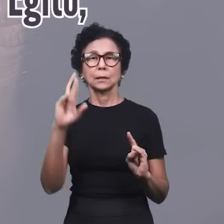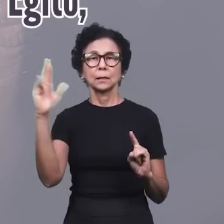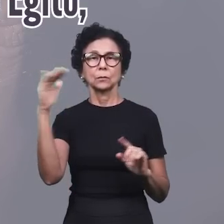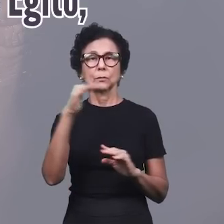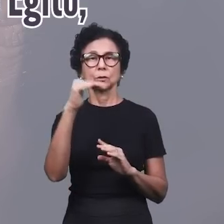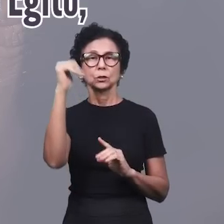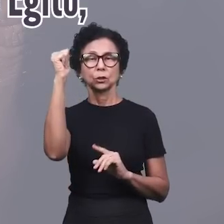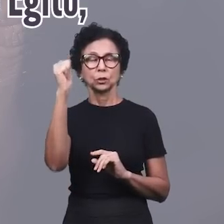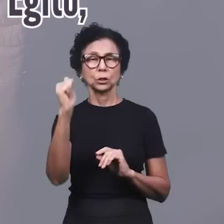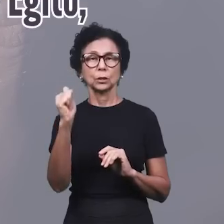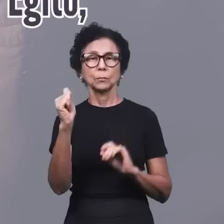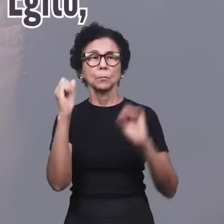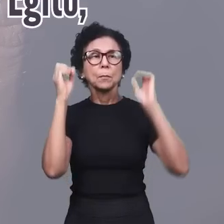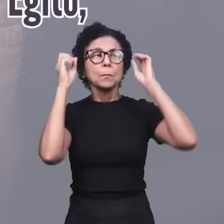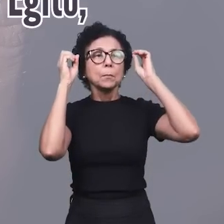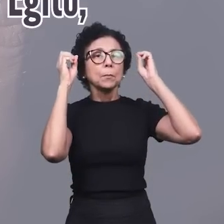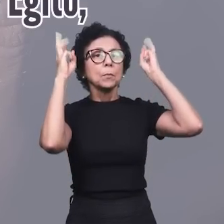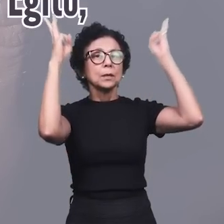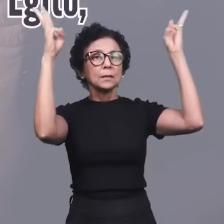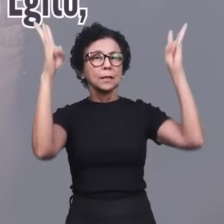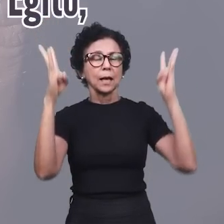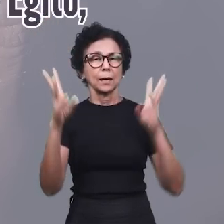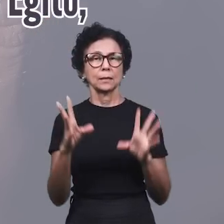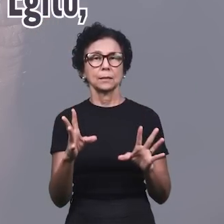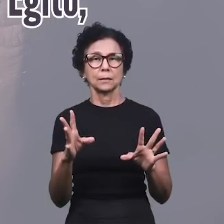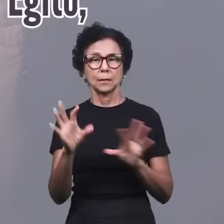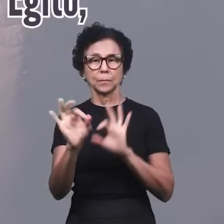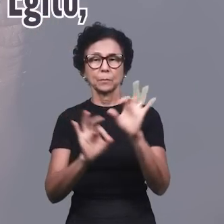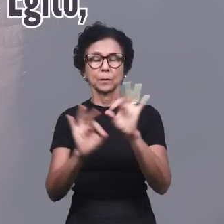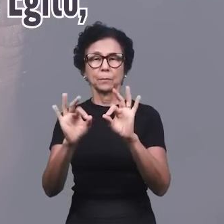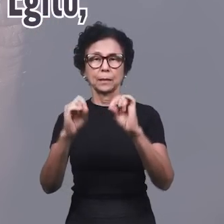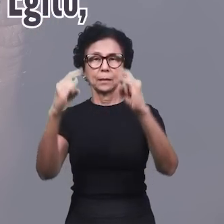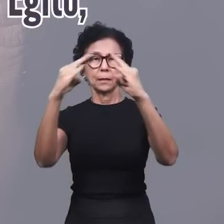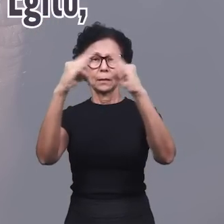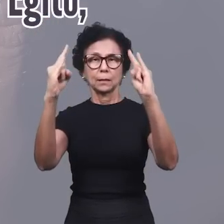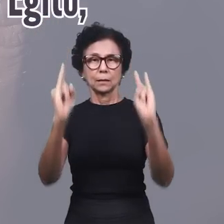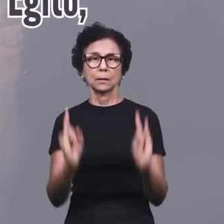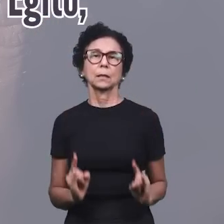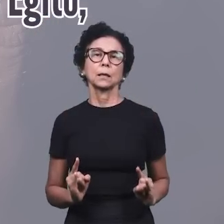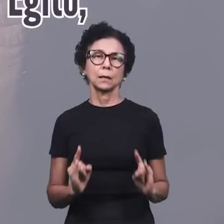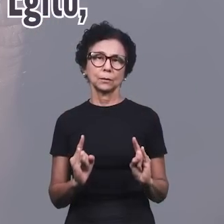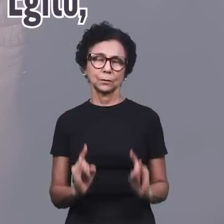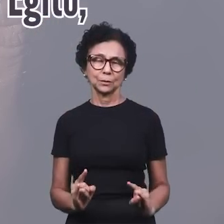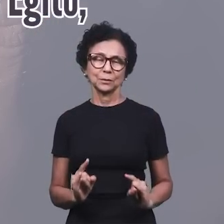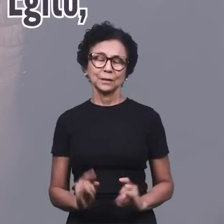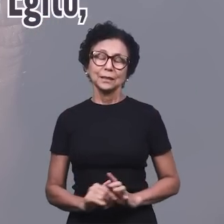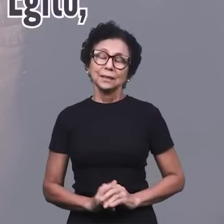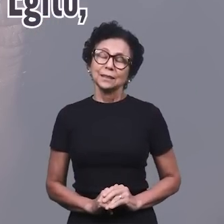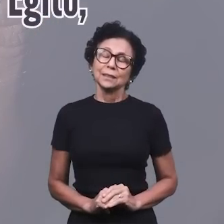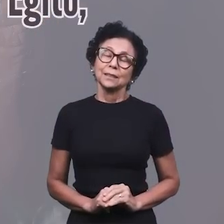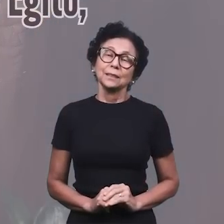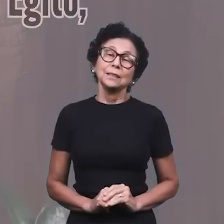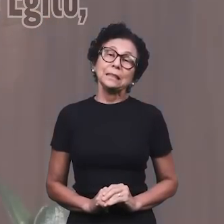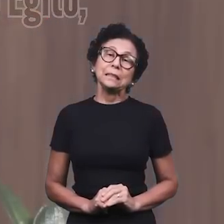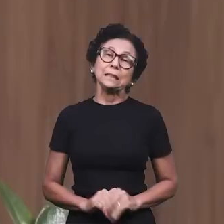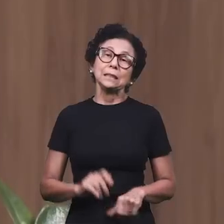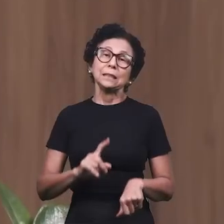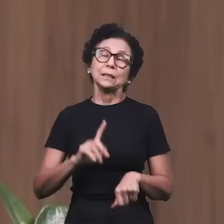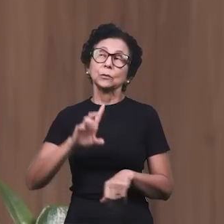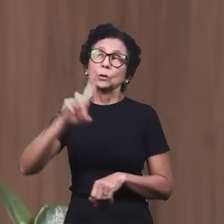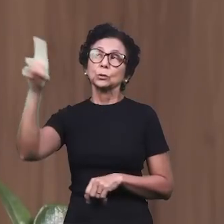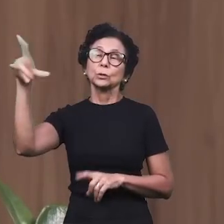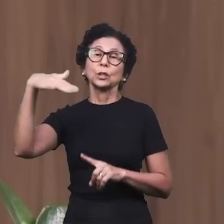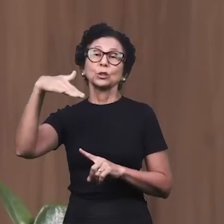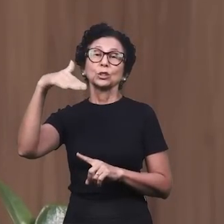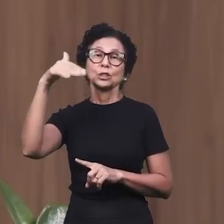poder edificar esse tabernáculo. Esse chamado é que nos traz uma alegria muito grande. Por quê?